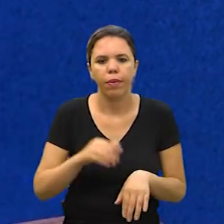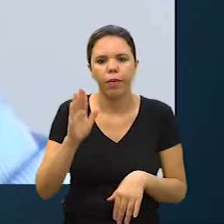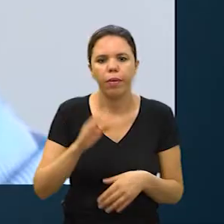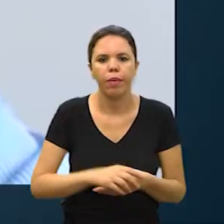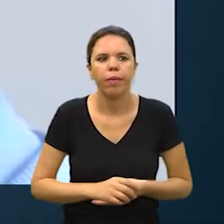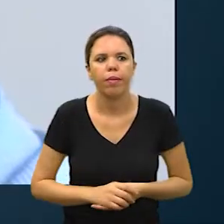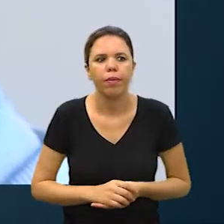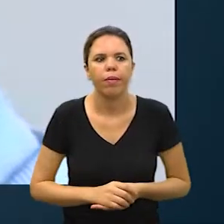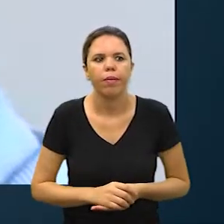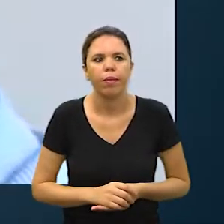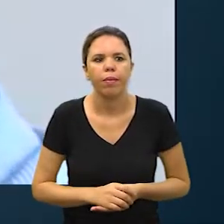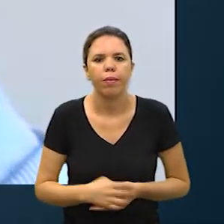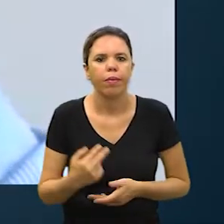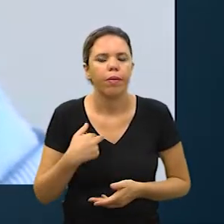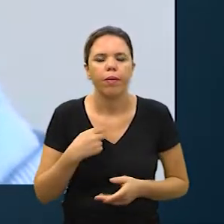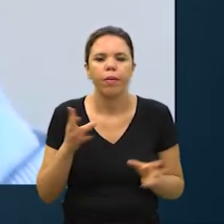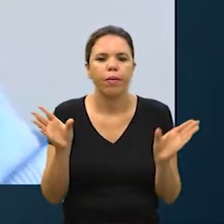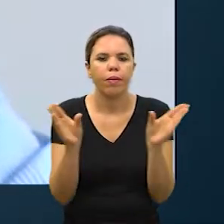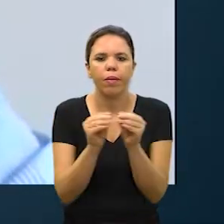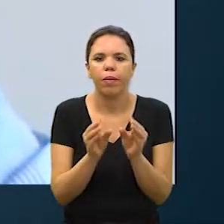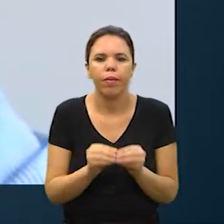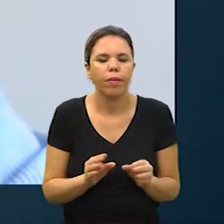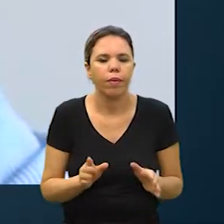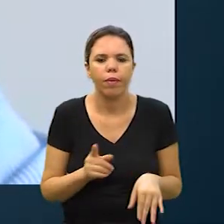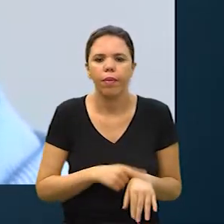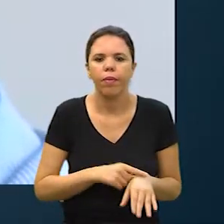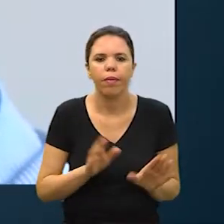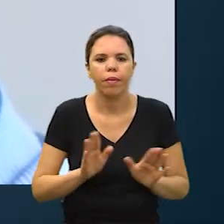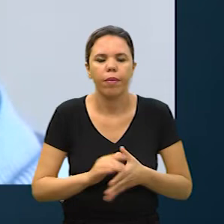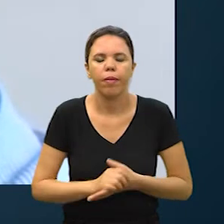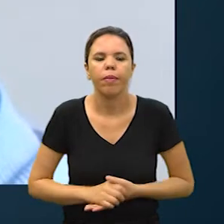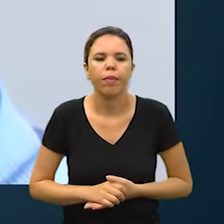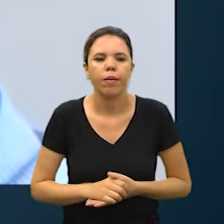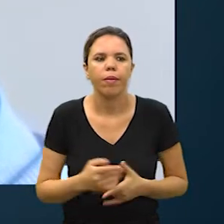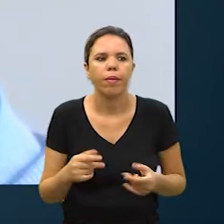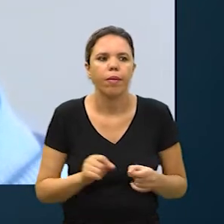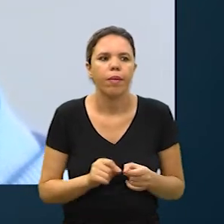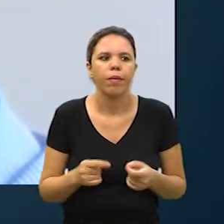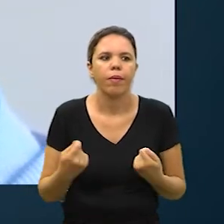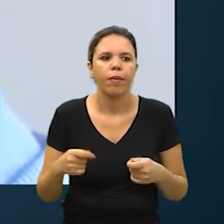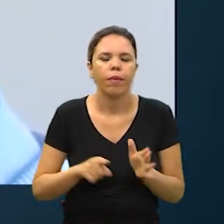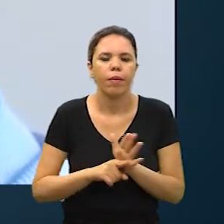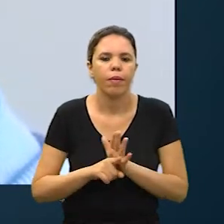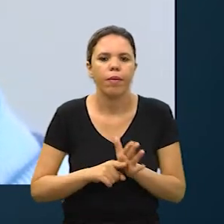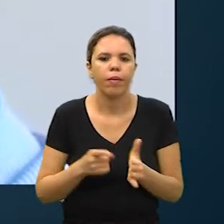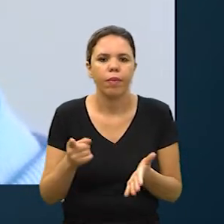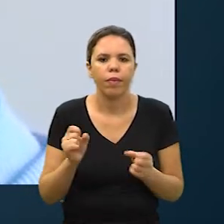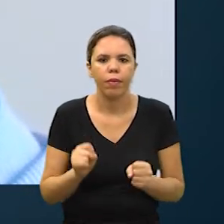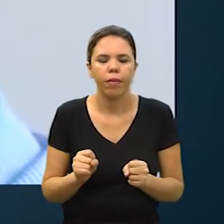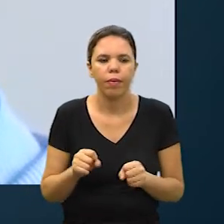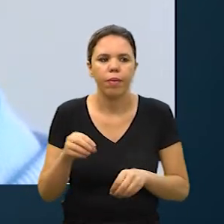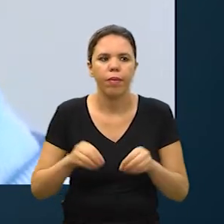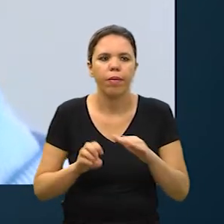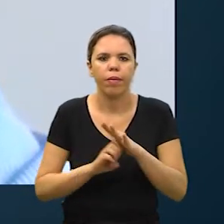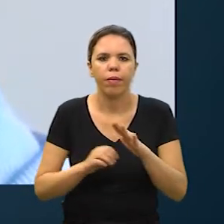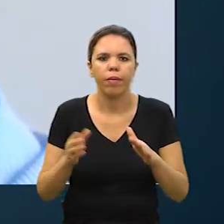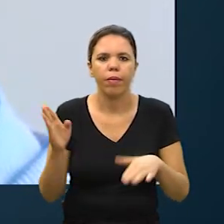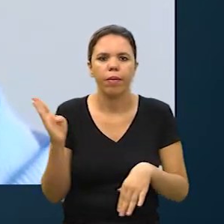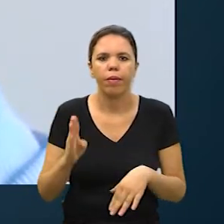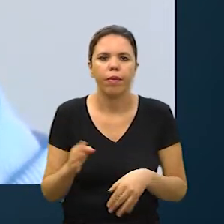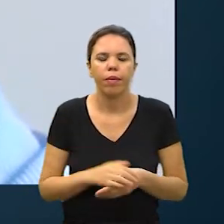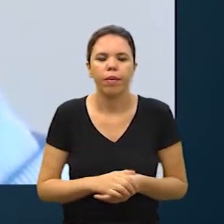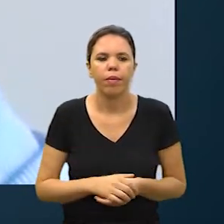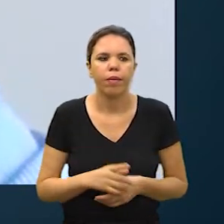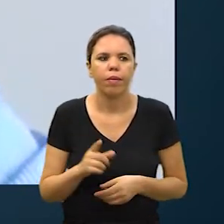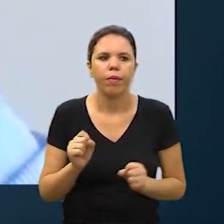mais? Não dá para definir assim tempos, né? E tem uma situação que a gente precisa levantar também, você pode montar a empresa no Brasil